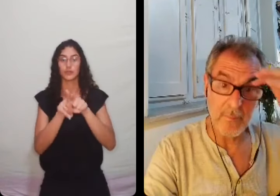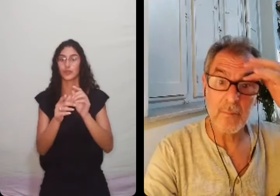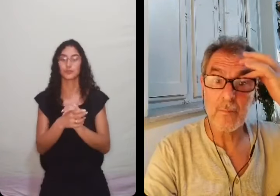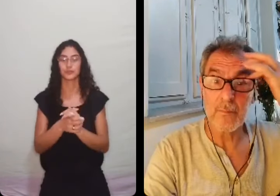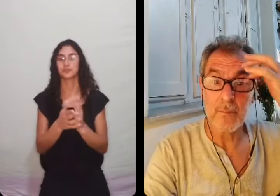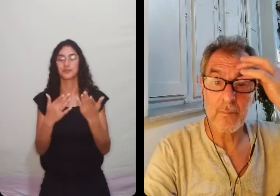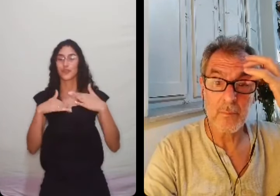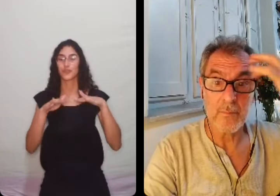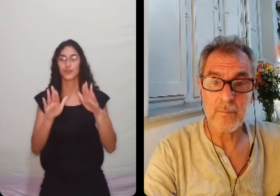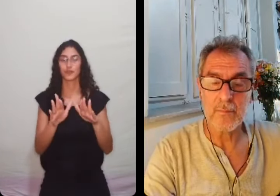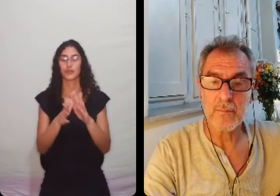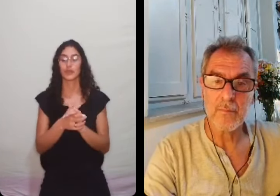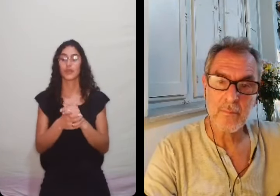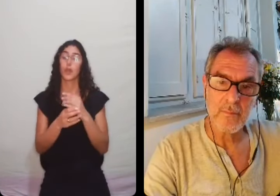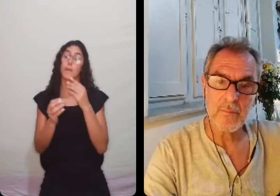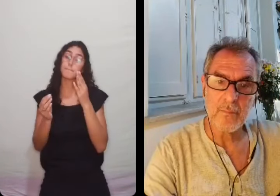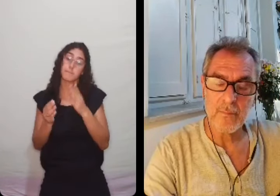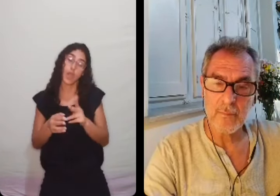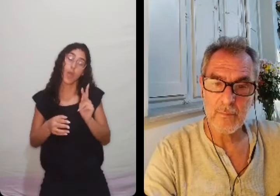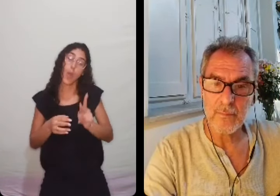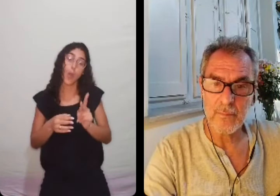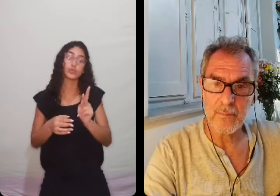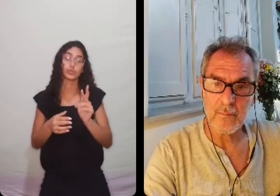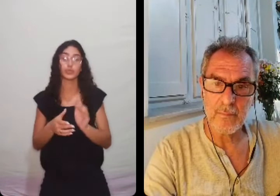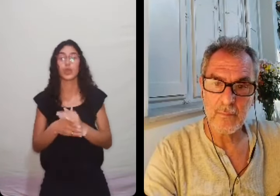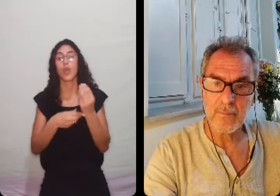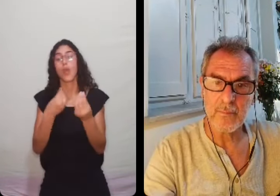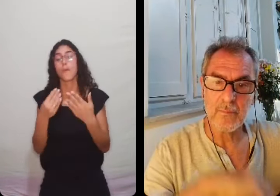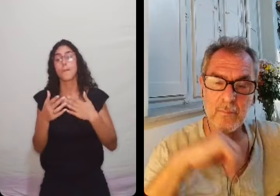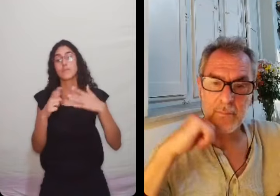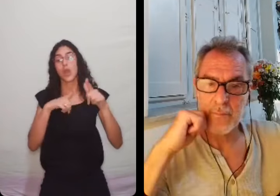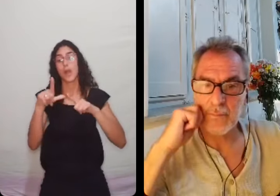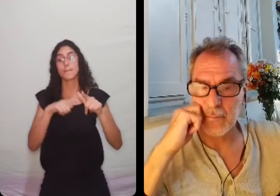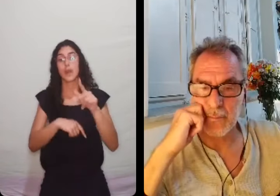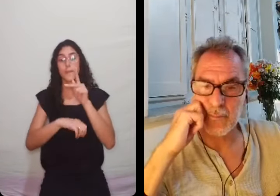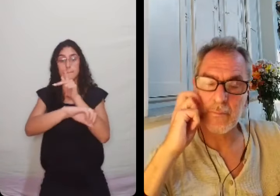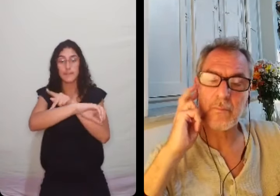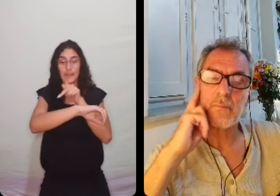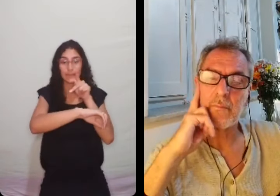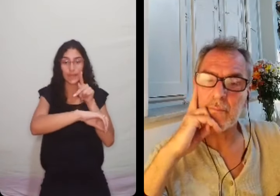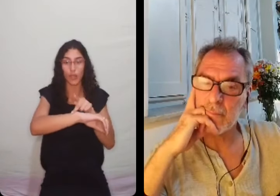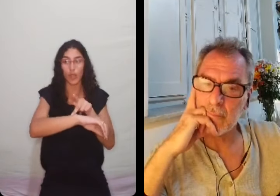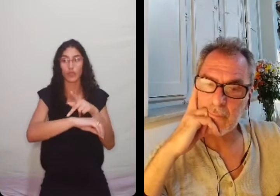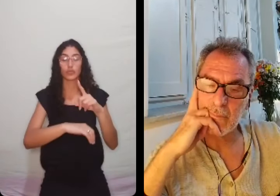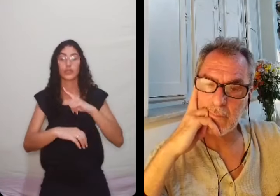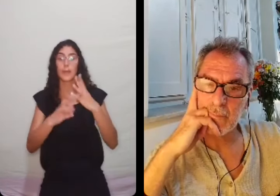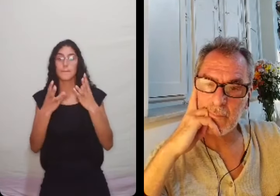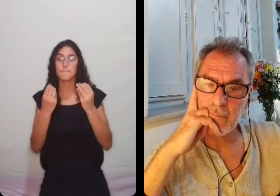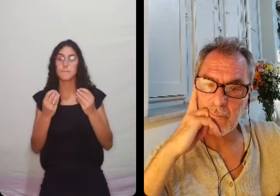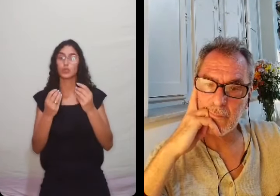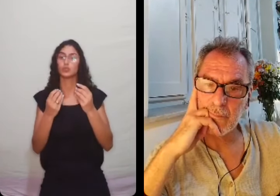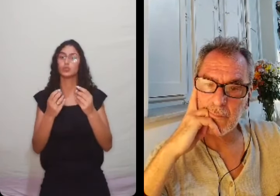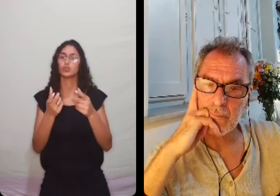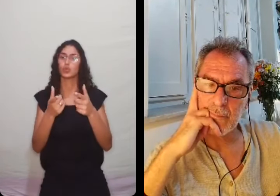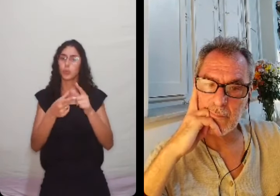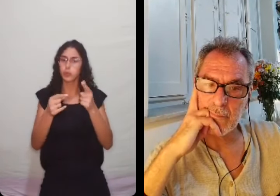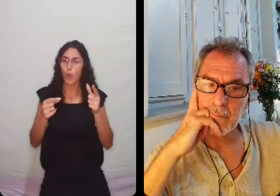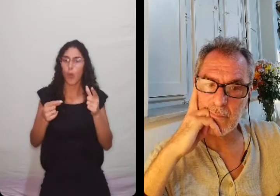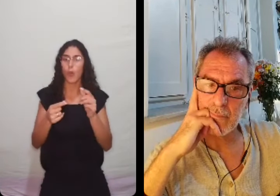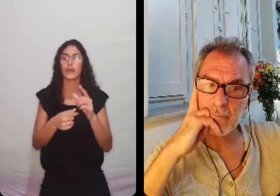consequentemente. Como o meu trabalho pedagógico, o trabalho artístico é muito amalgamado. Então, consequentemente.